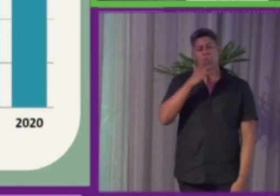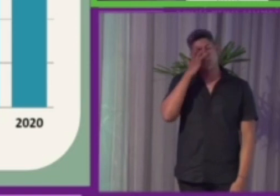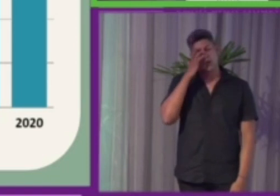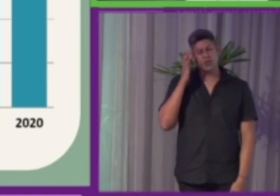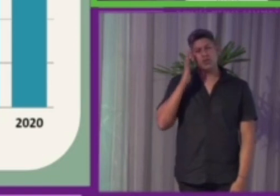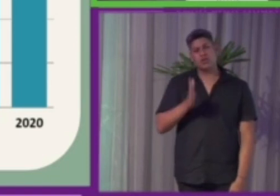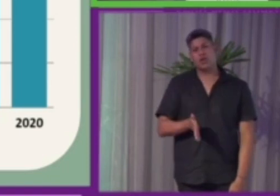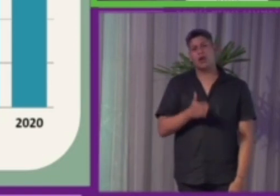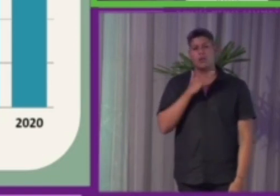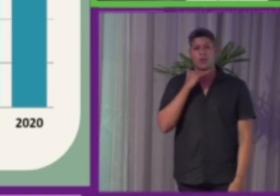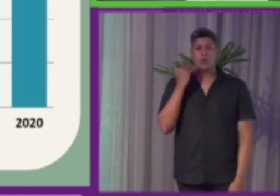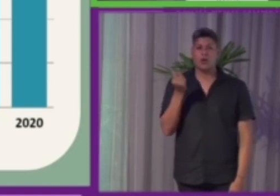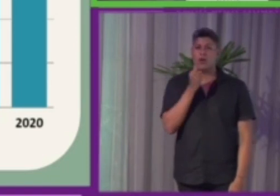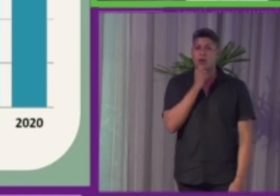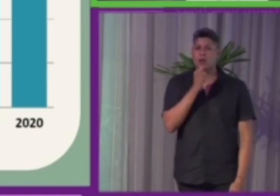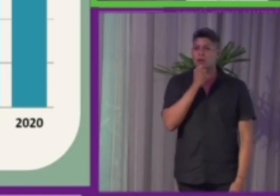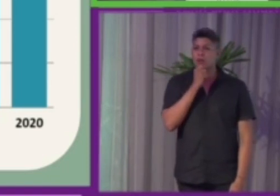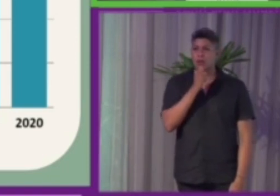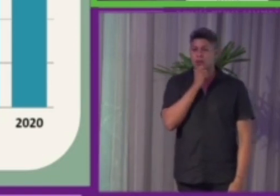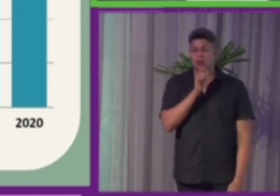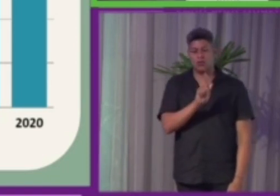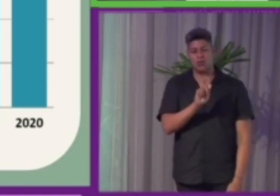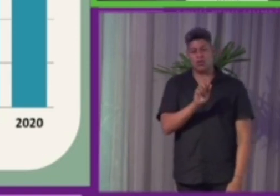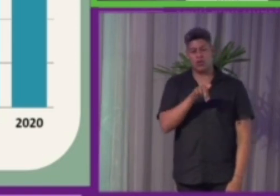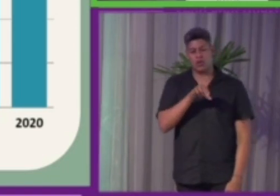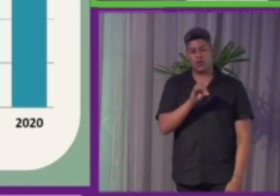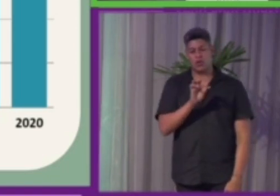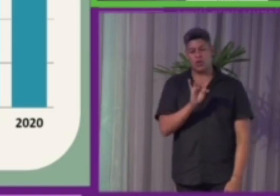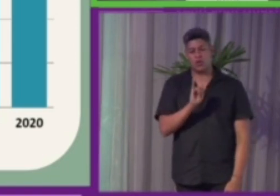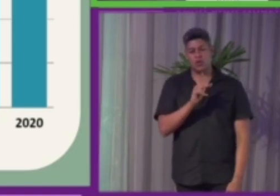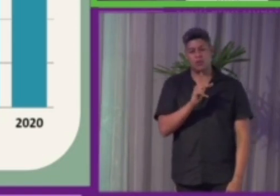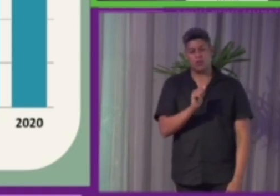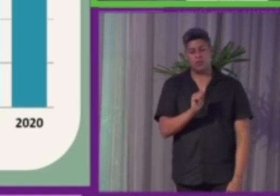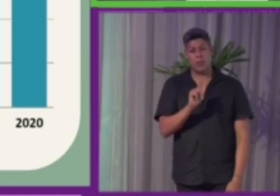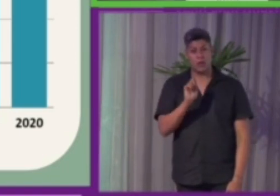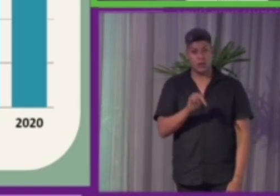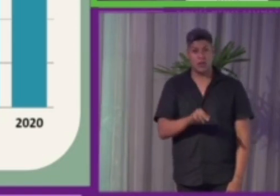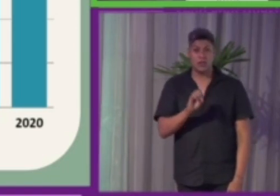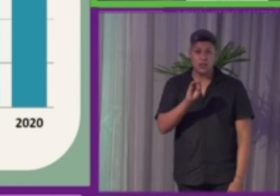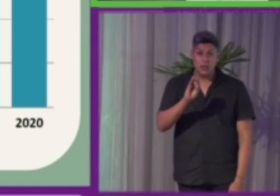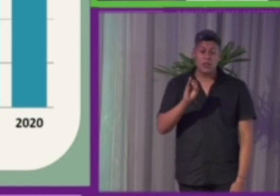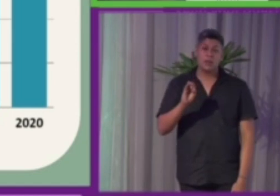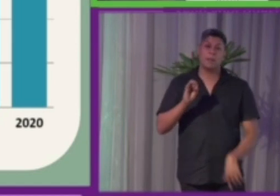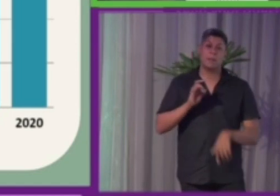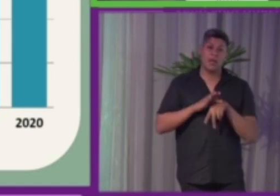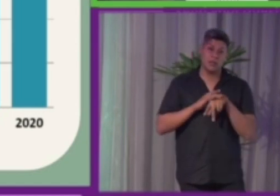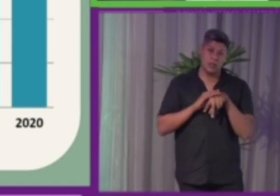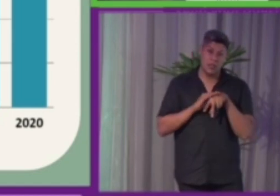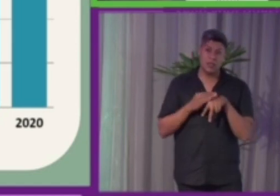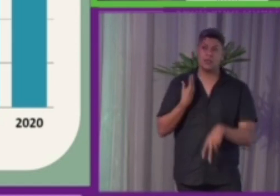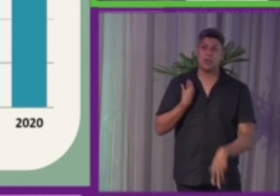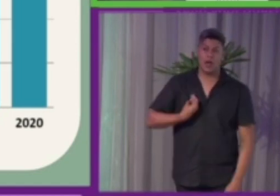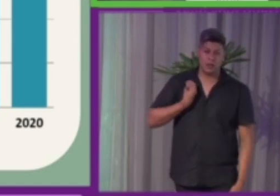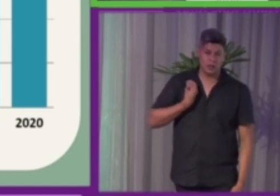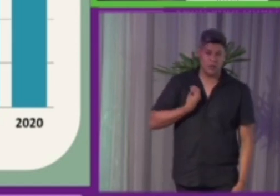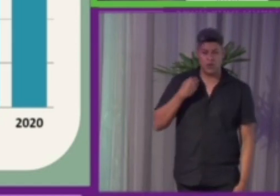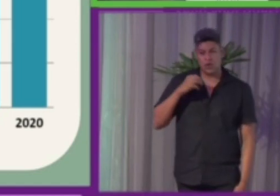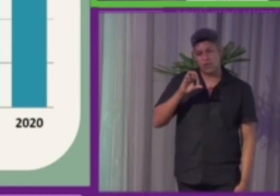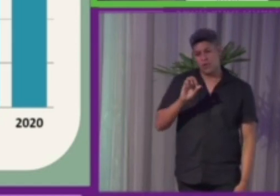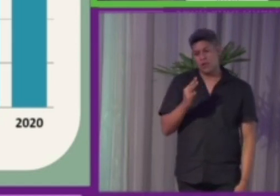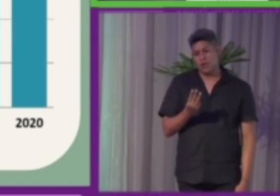faleceram, que não foram submetidos à genotipagem. Se a gente pegar pacientes ativos, por volta de 93% dos pacientes